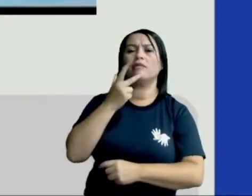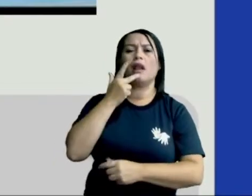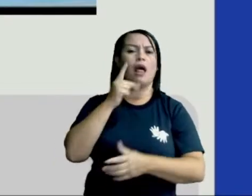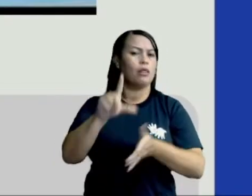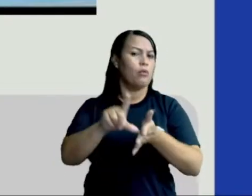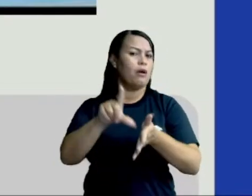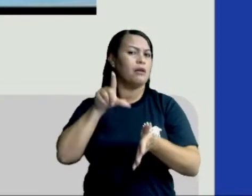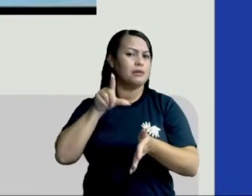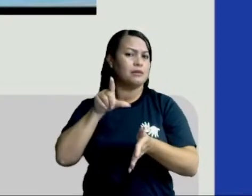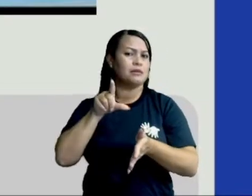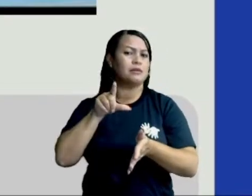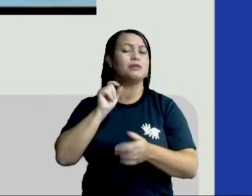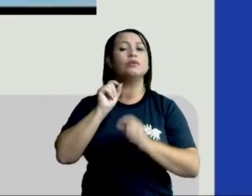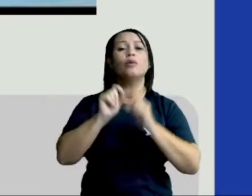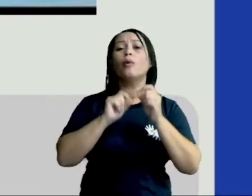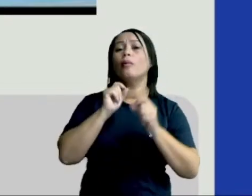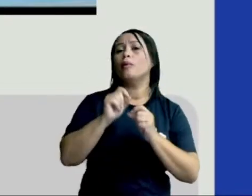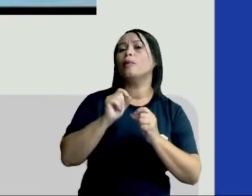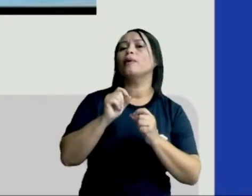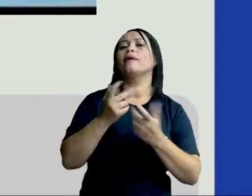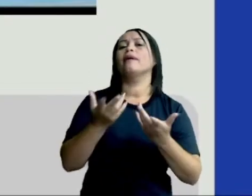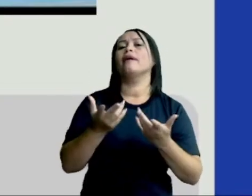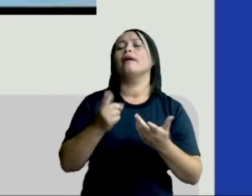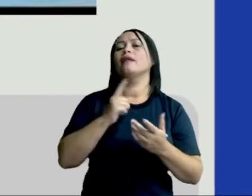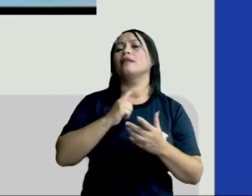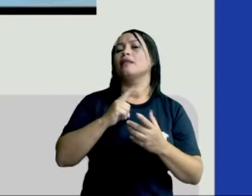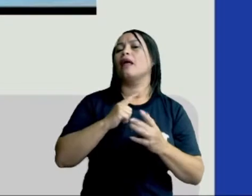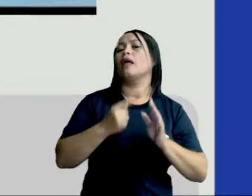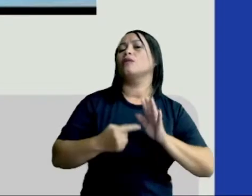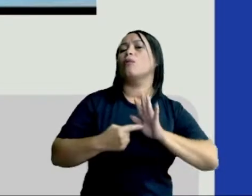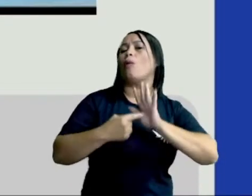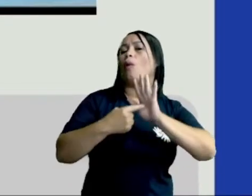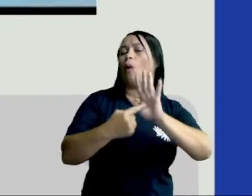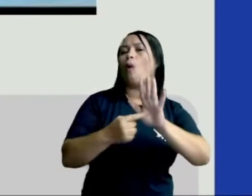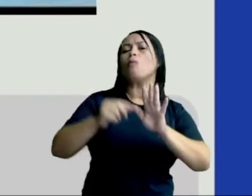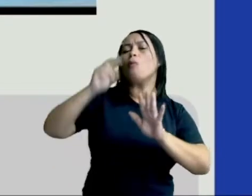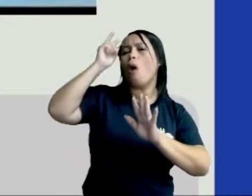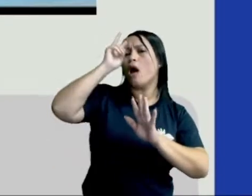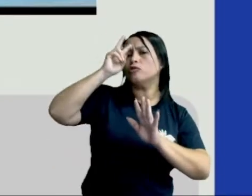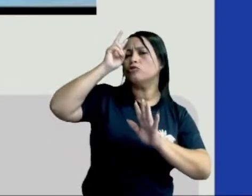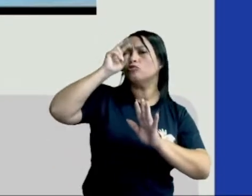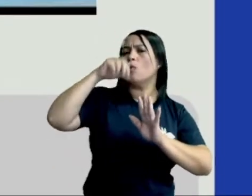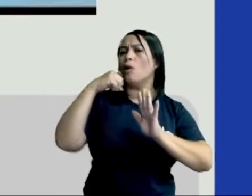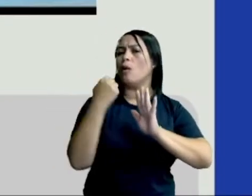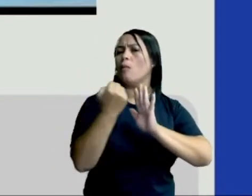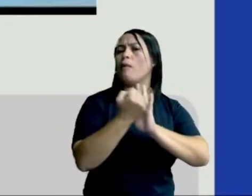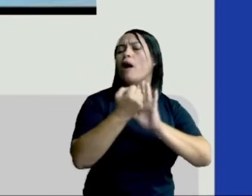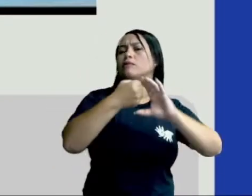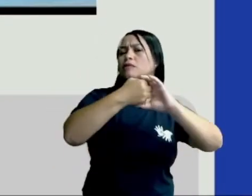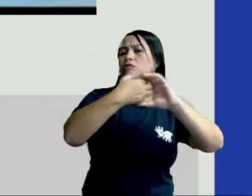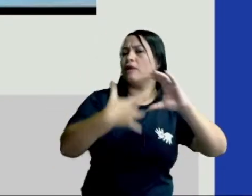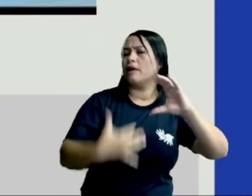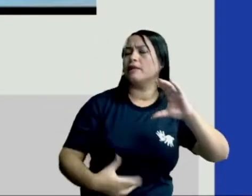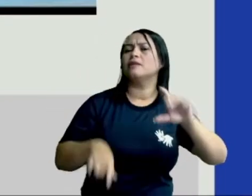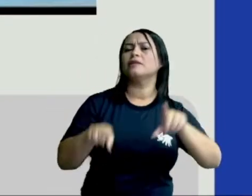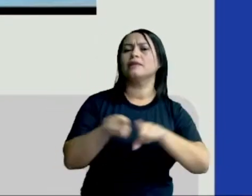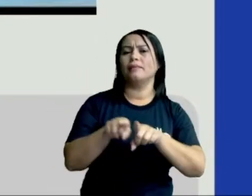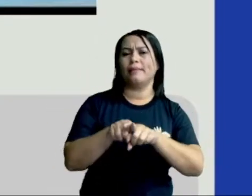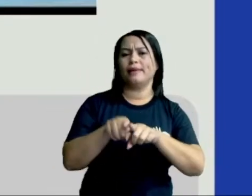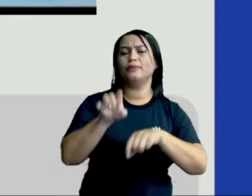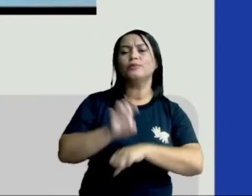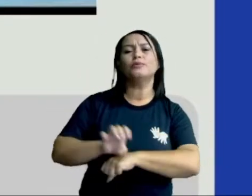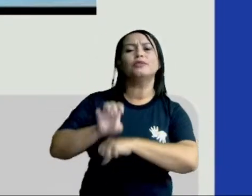falei anteriormente, ó, sobre o destaque da sua história, das características desse